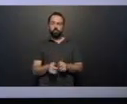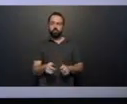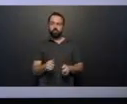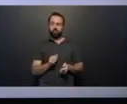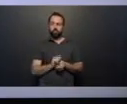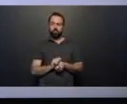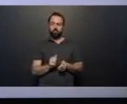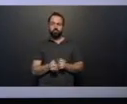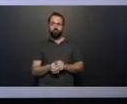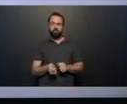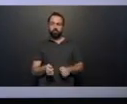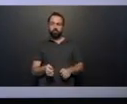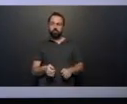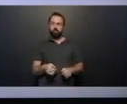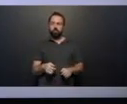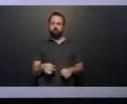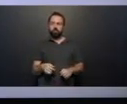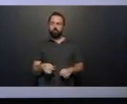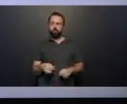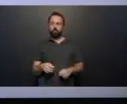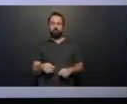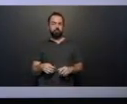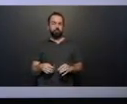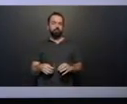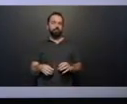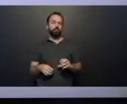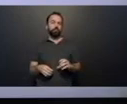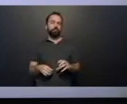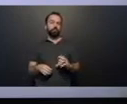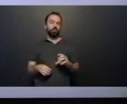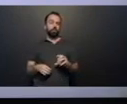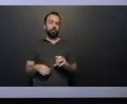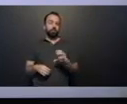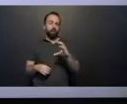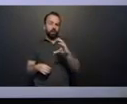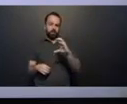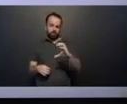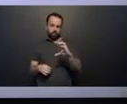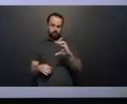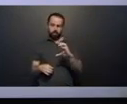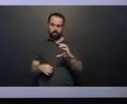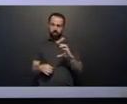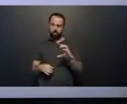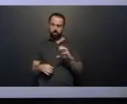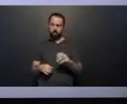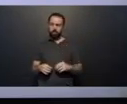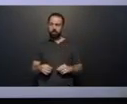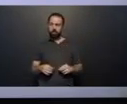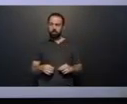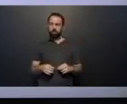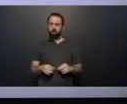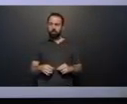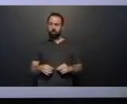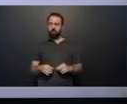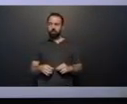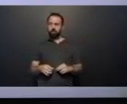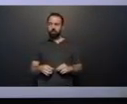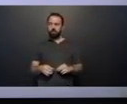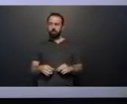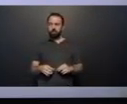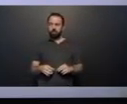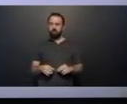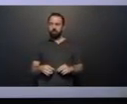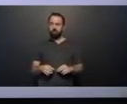Como que eu vou calcular a quantidade de voltas que ele precisa percorrer? Eu